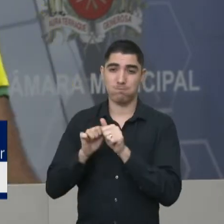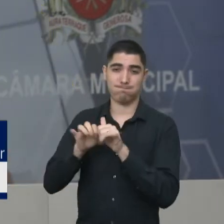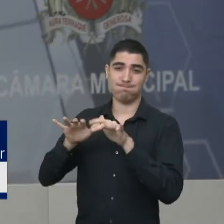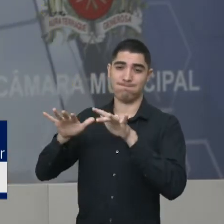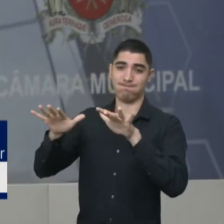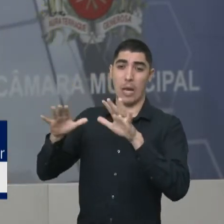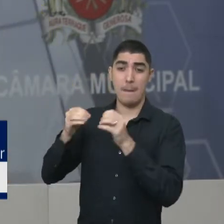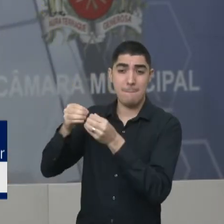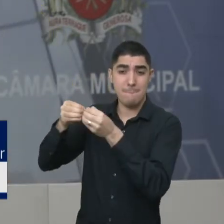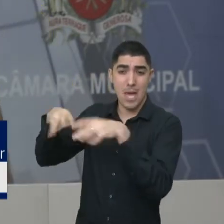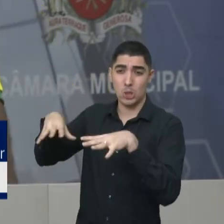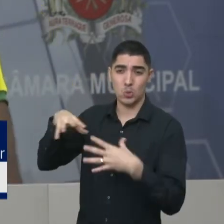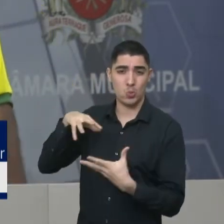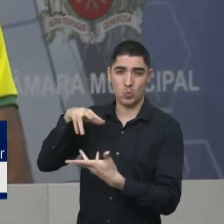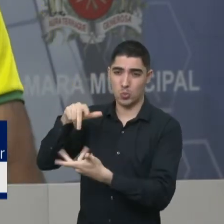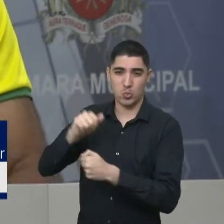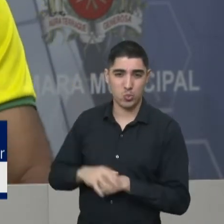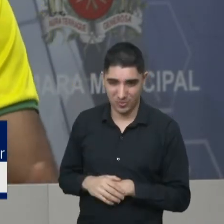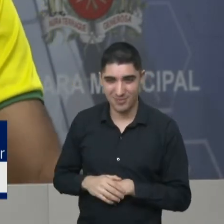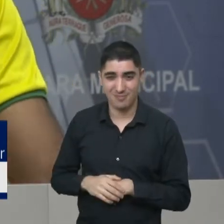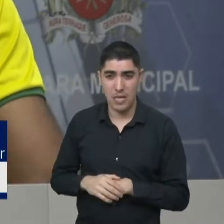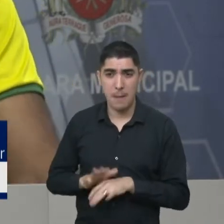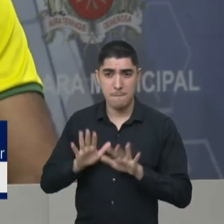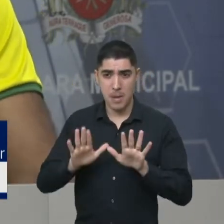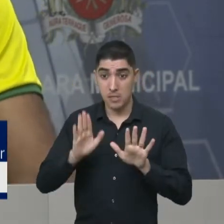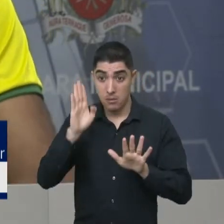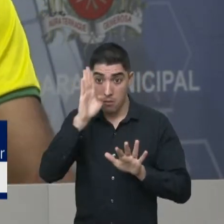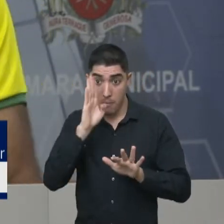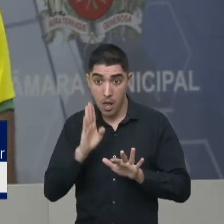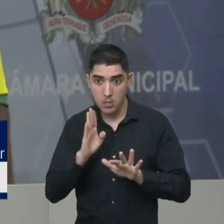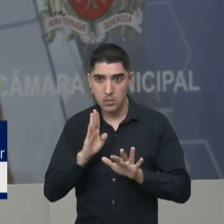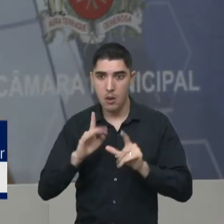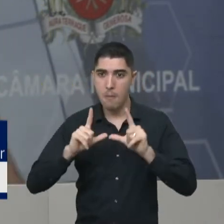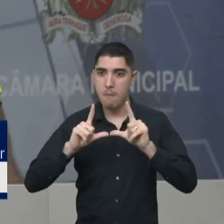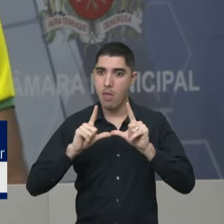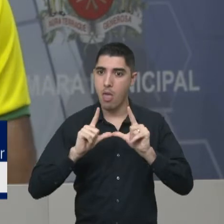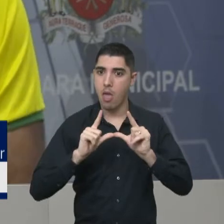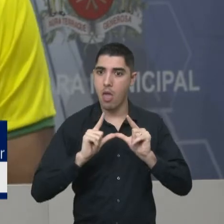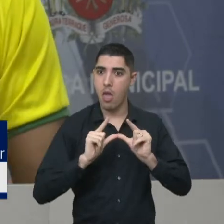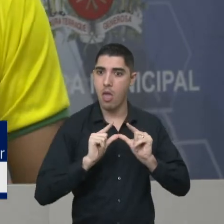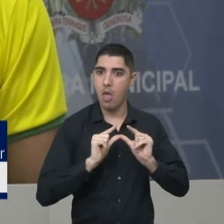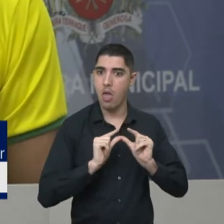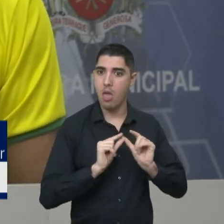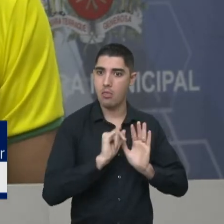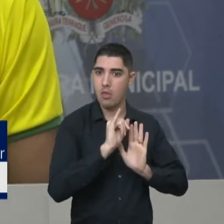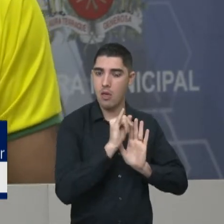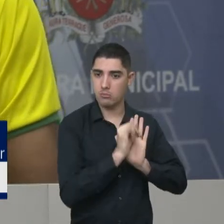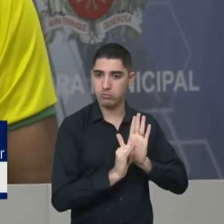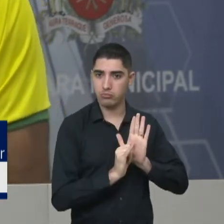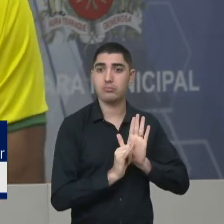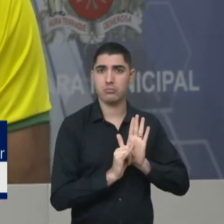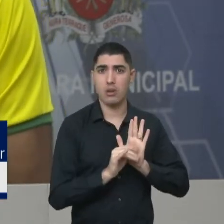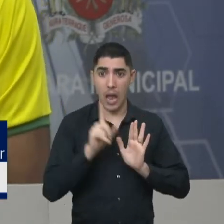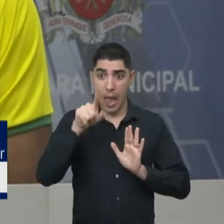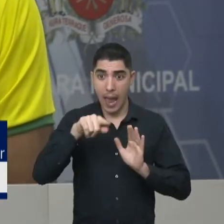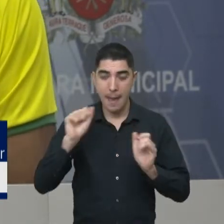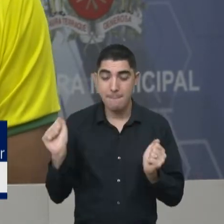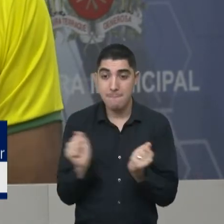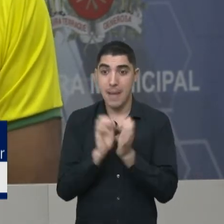E nós vemos o Brasil em deflação. Gente, isso não é mágica que faz isso. Isso é